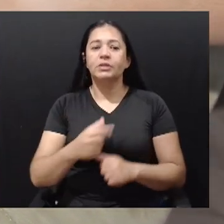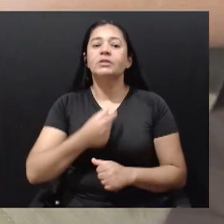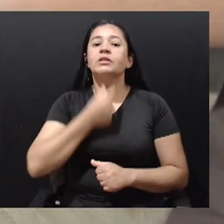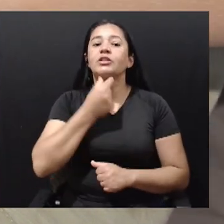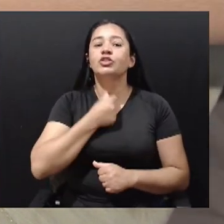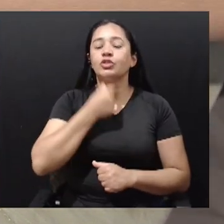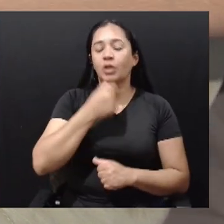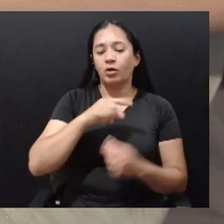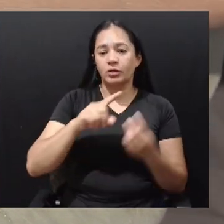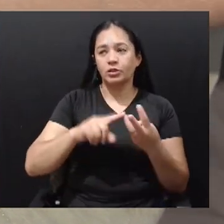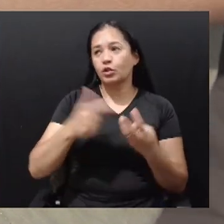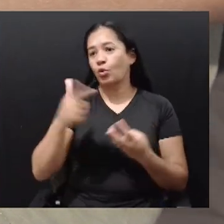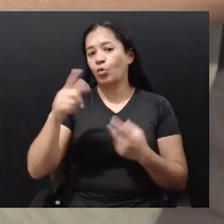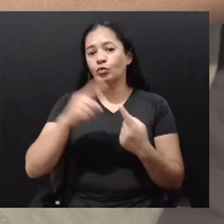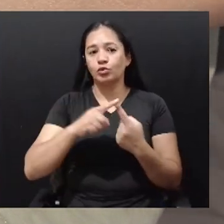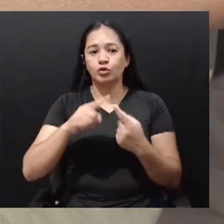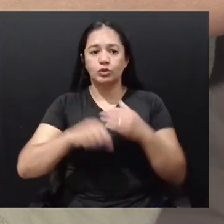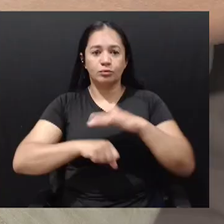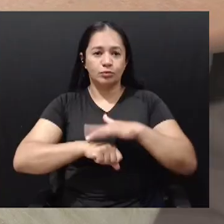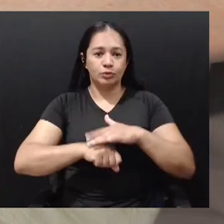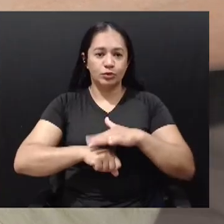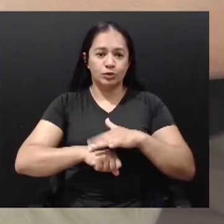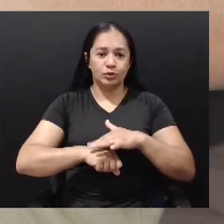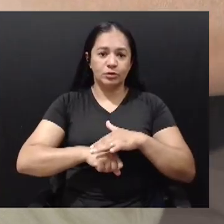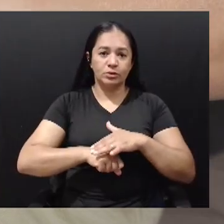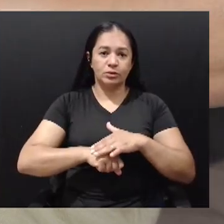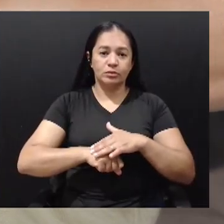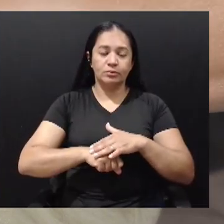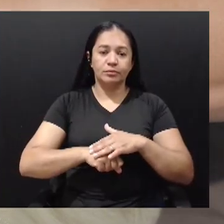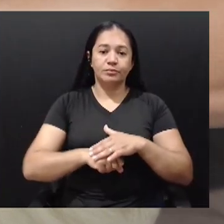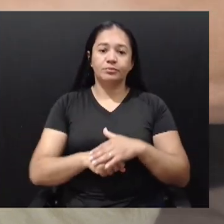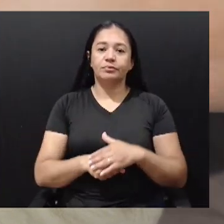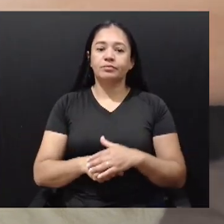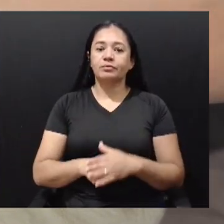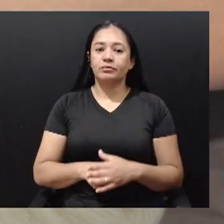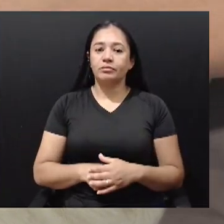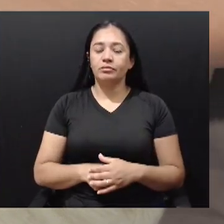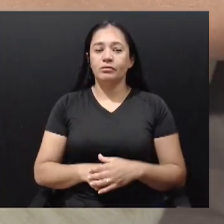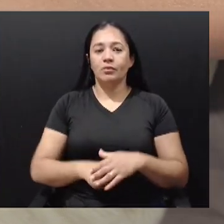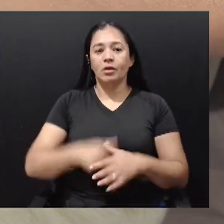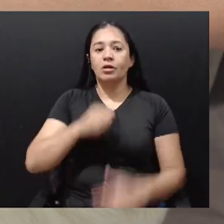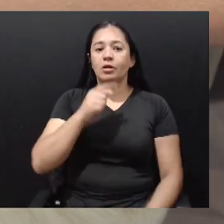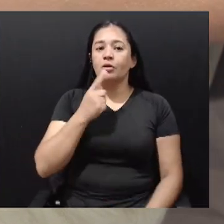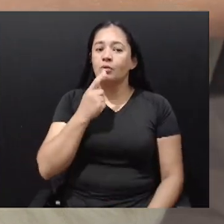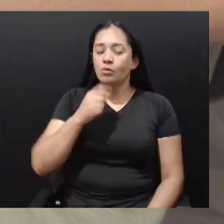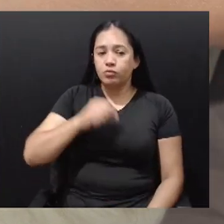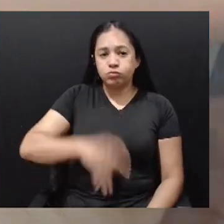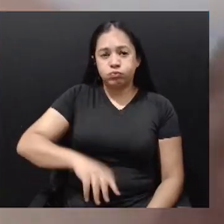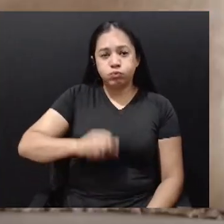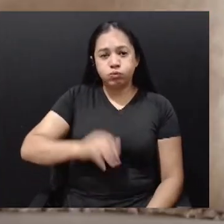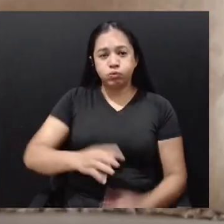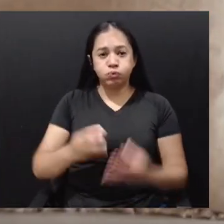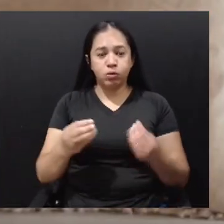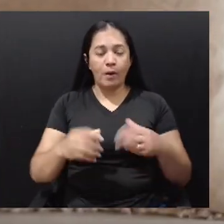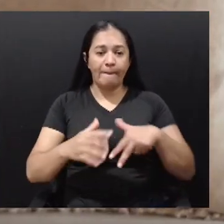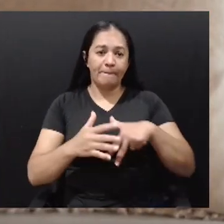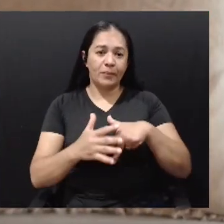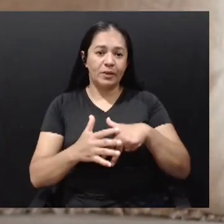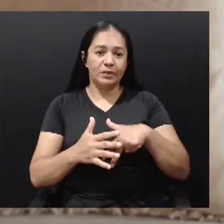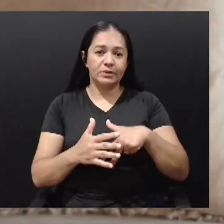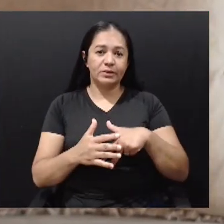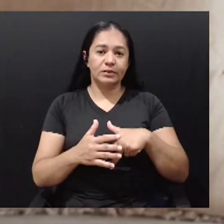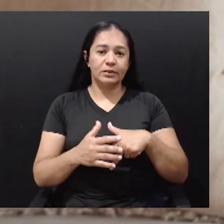outras doenças mais que promovem um sangramento anormal, são pacientes candidatas